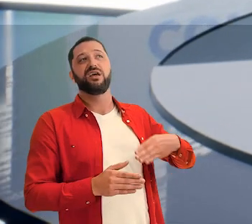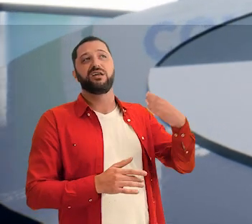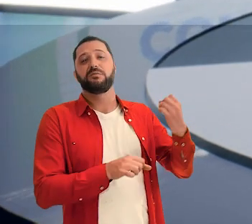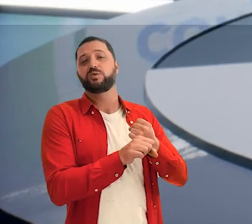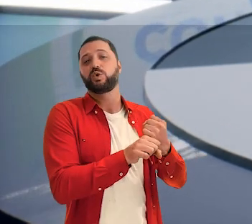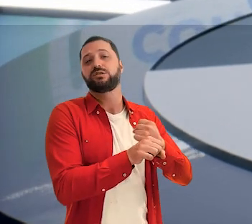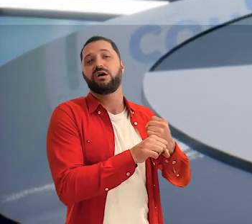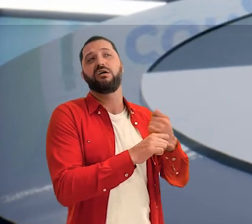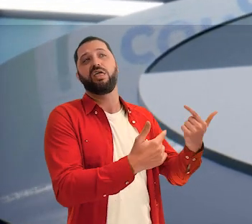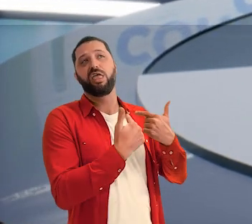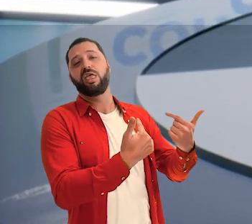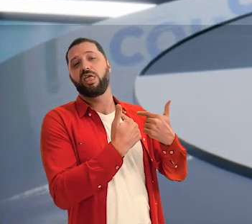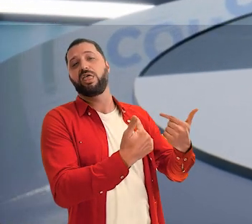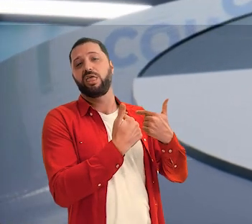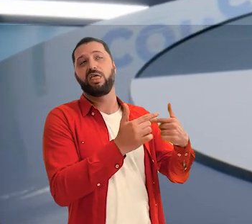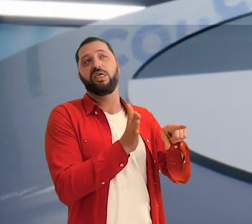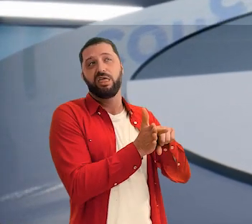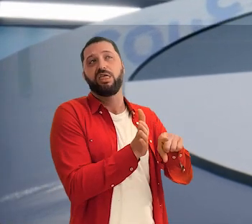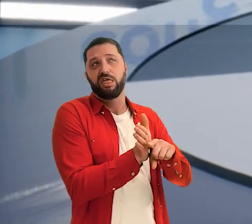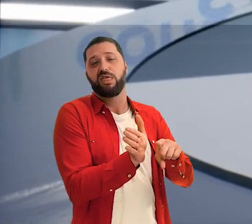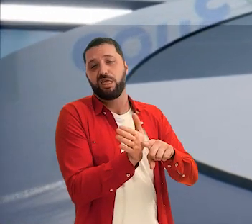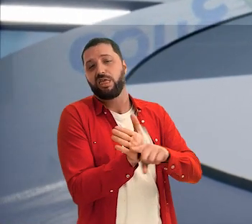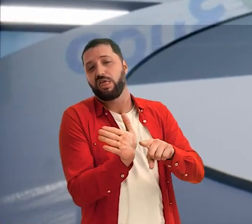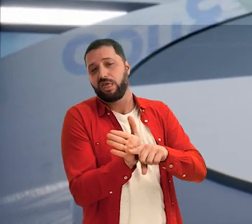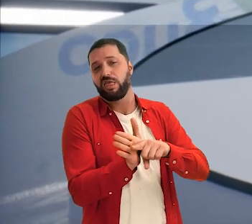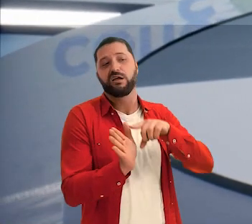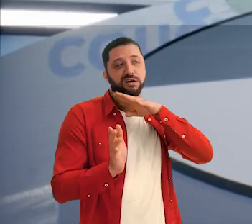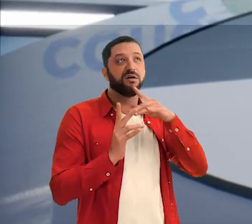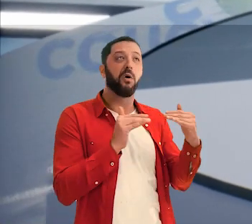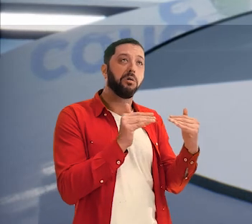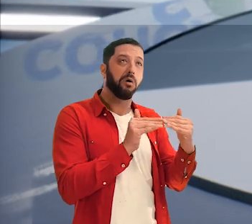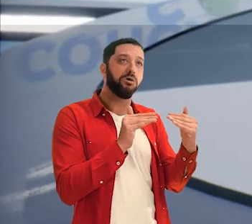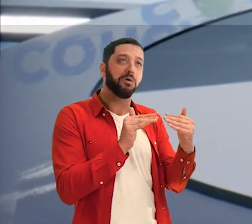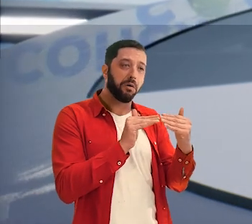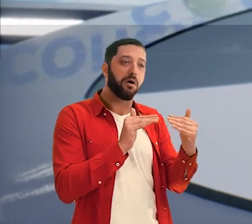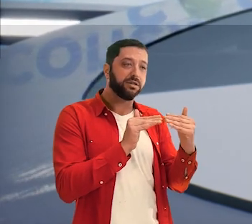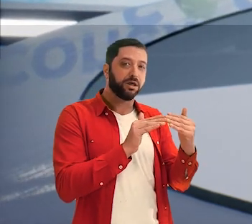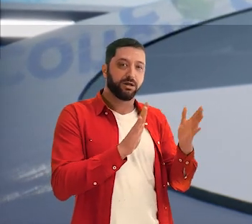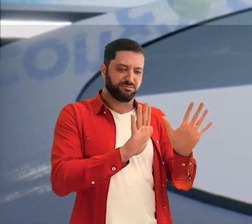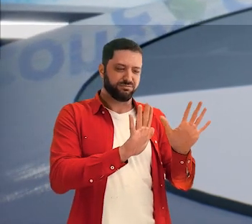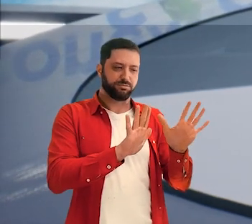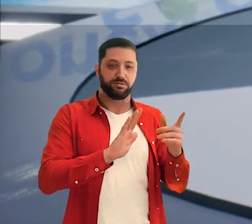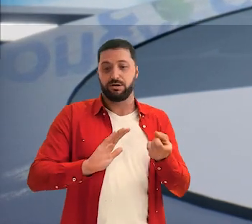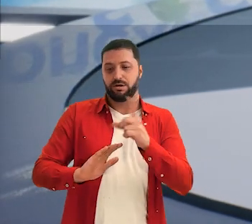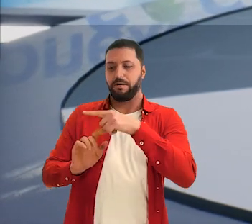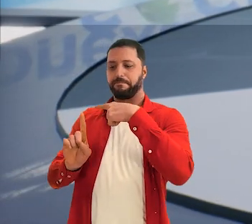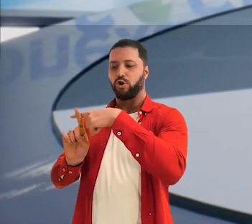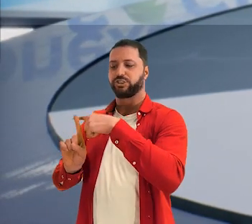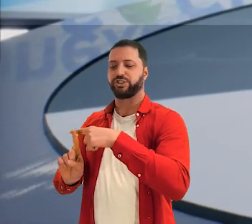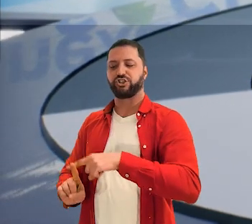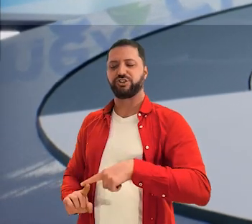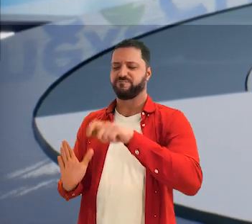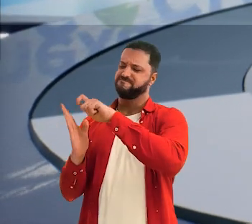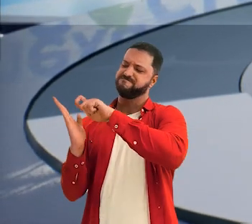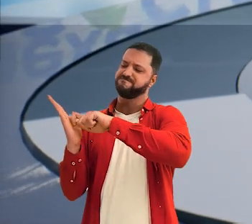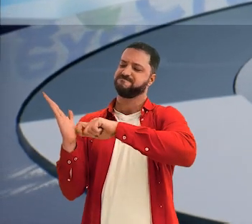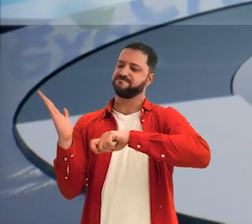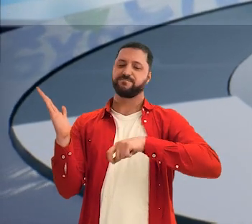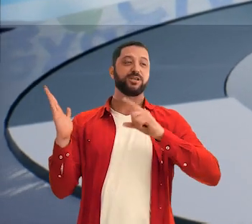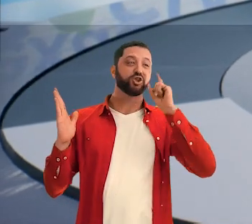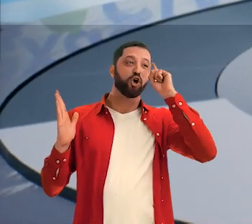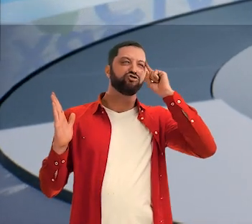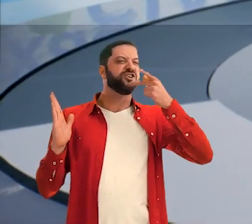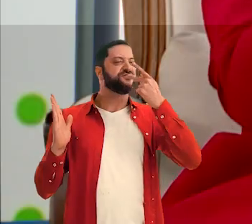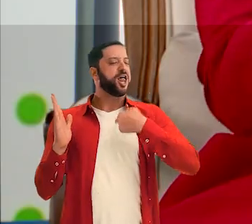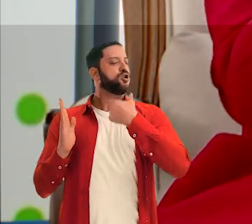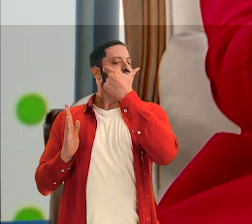sobre você durante uma vida inteira e que você mesmo concordava de forma consciente ou não, e do lado coloque as coisas positivas